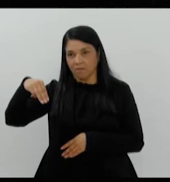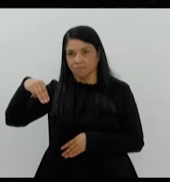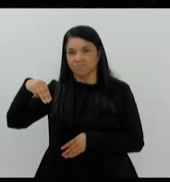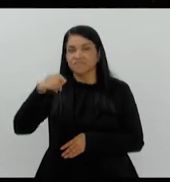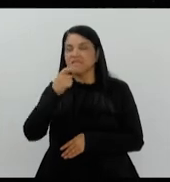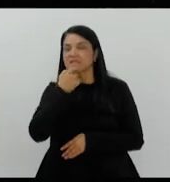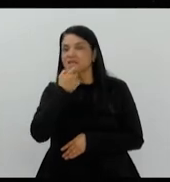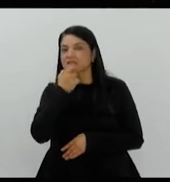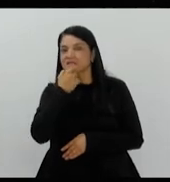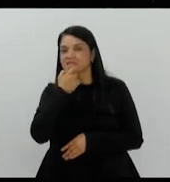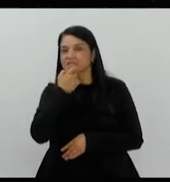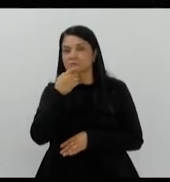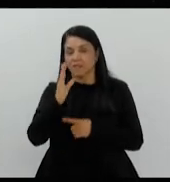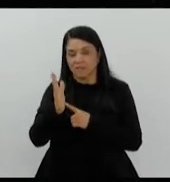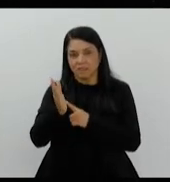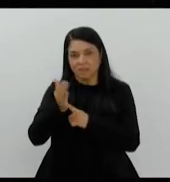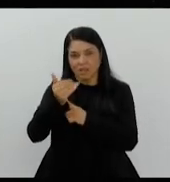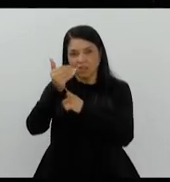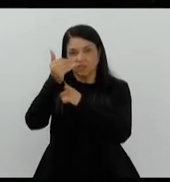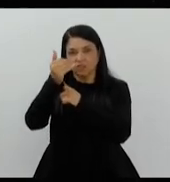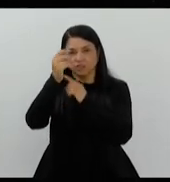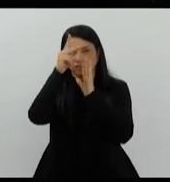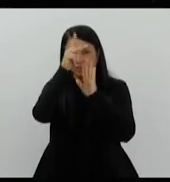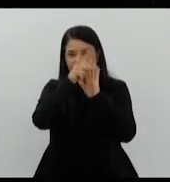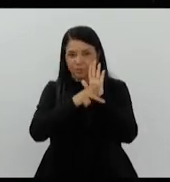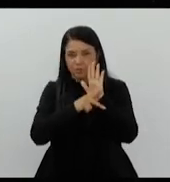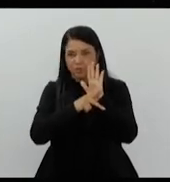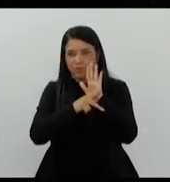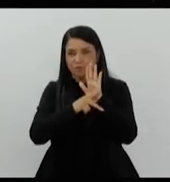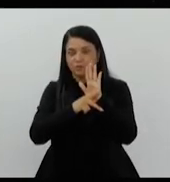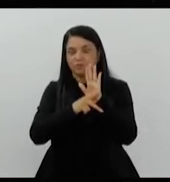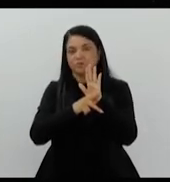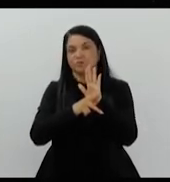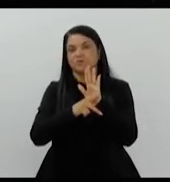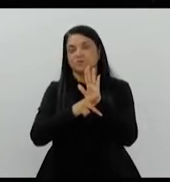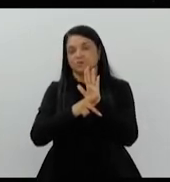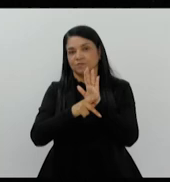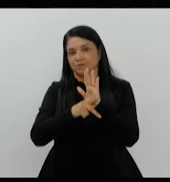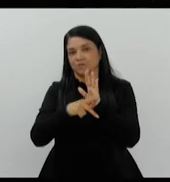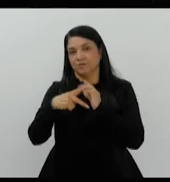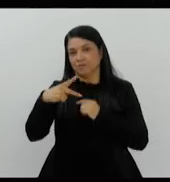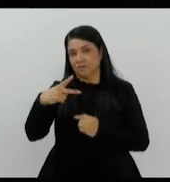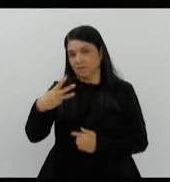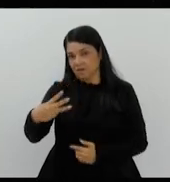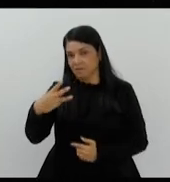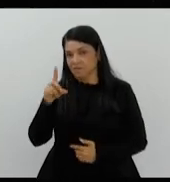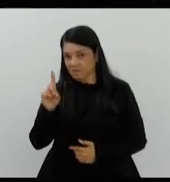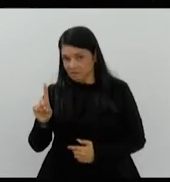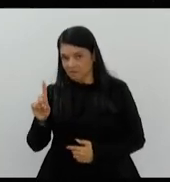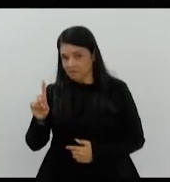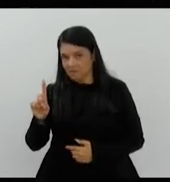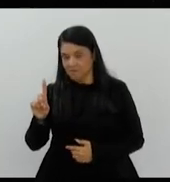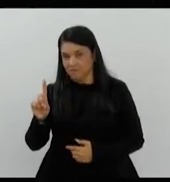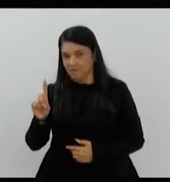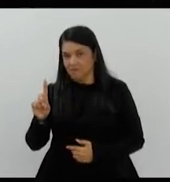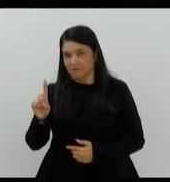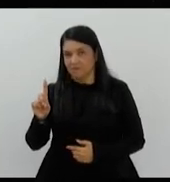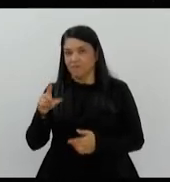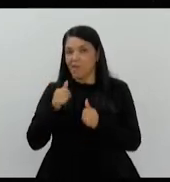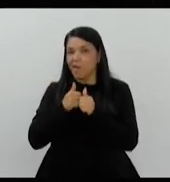é uma tecnologia de projeto em três dimensões e também que faz